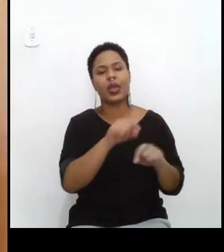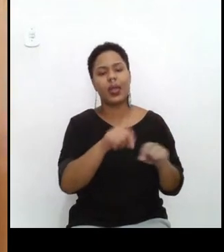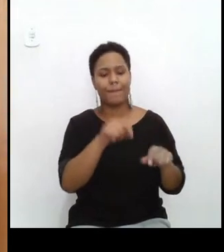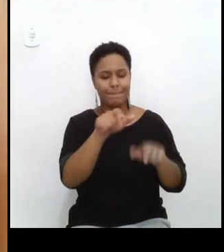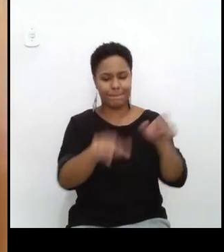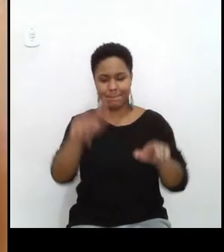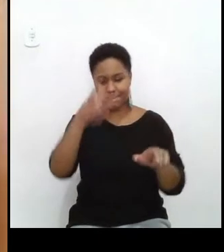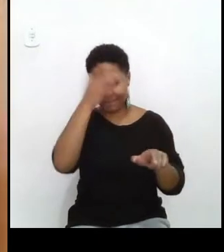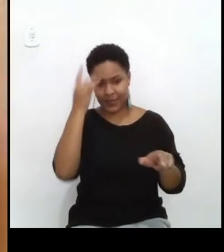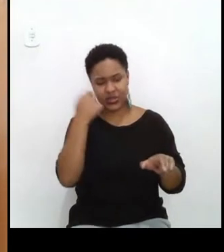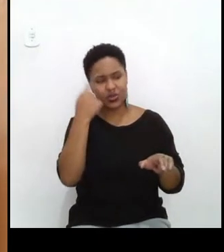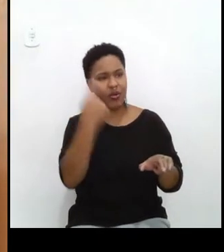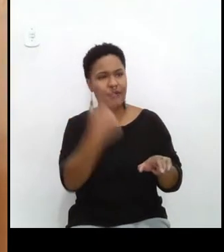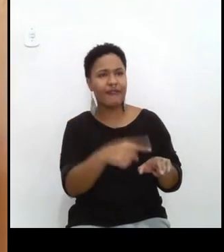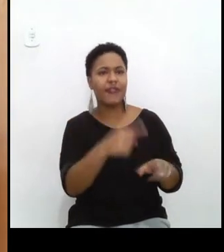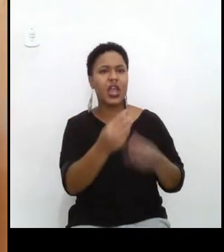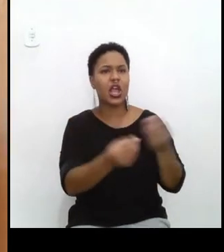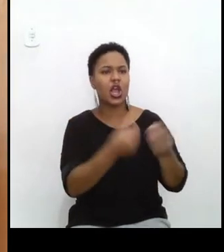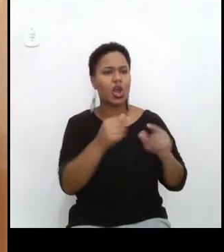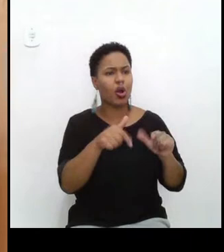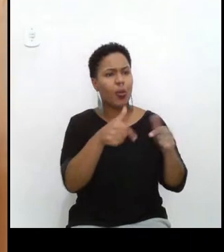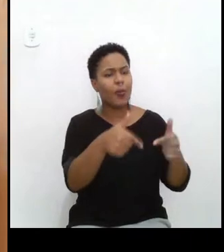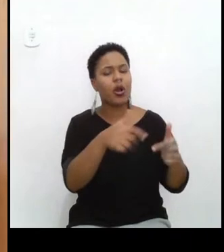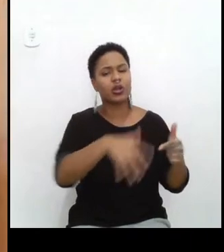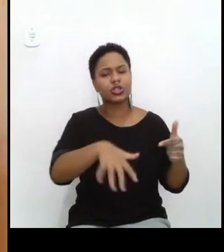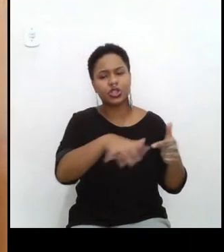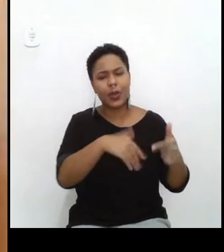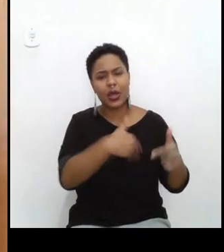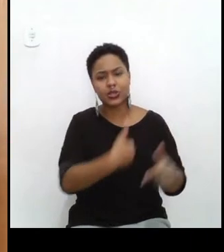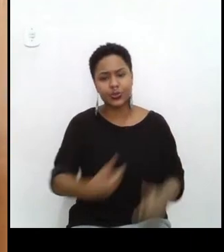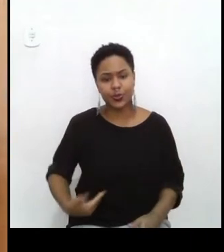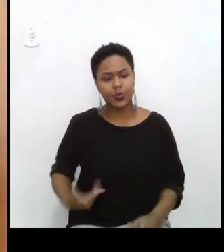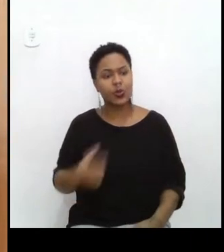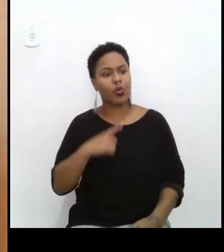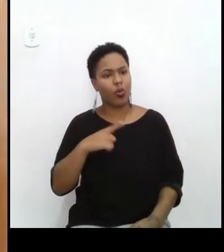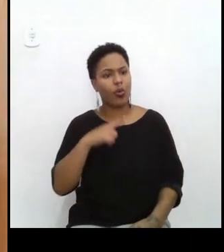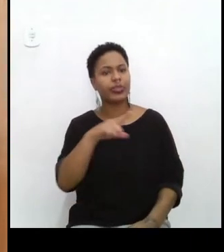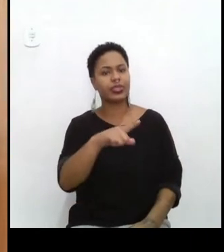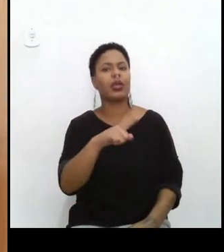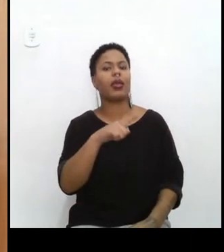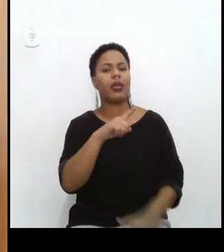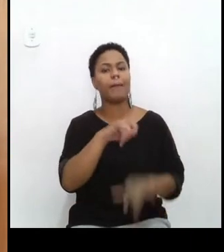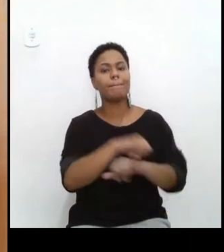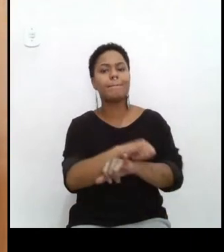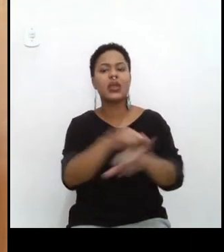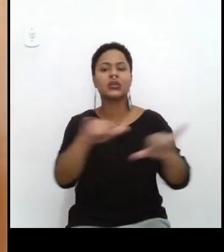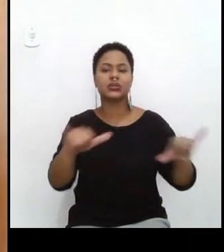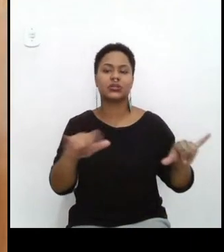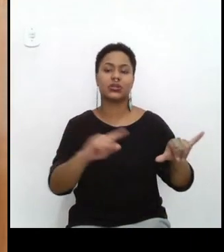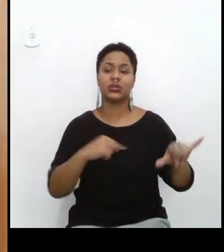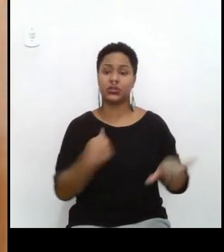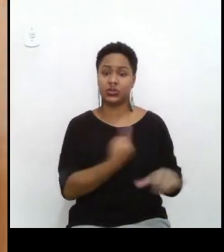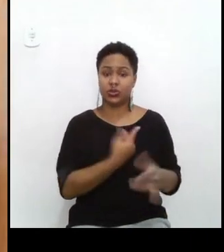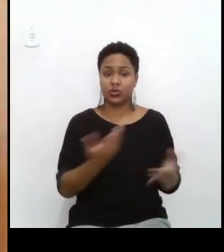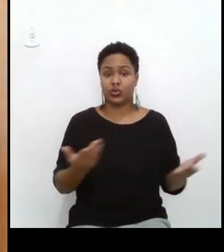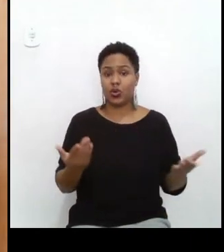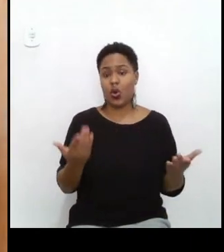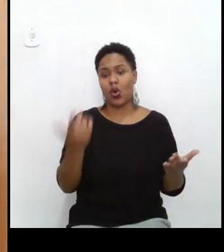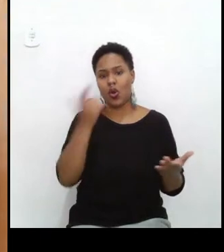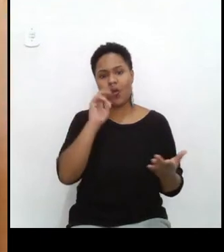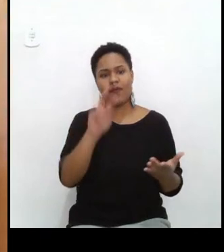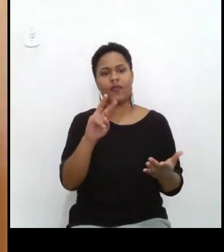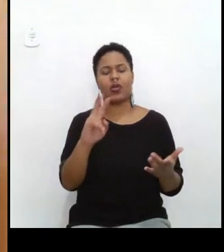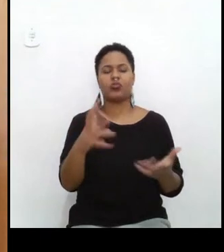Ladainha somente possível ir visualizando cruzar recepciona preconceituoso tags também